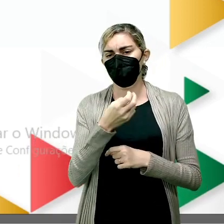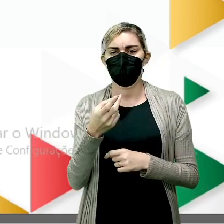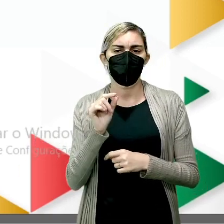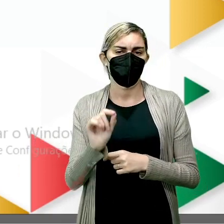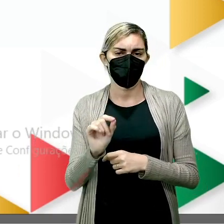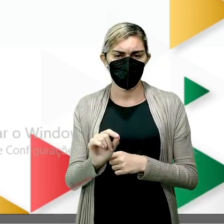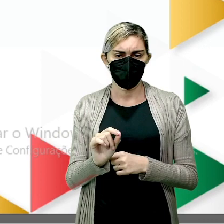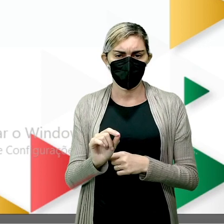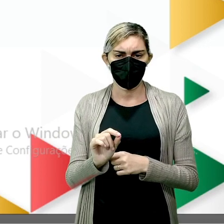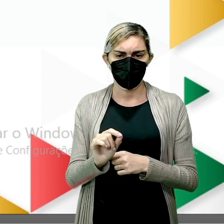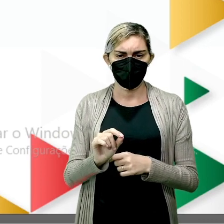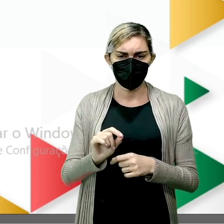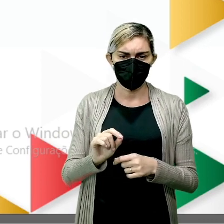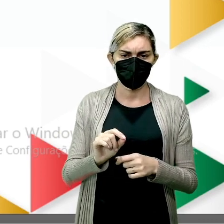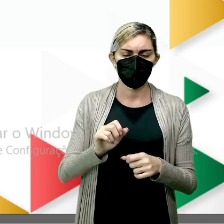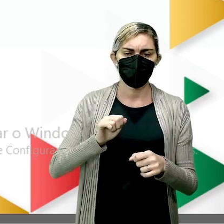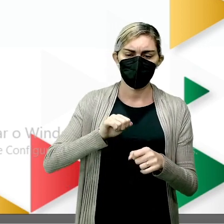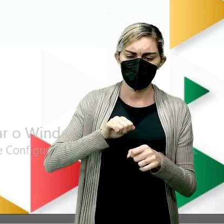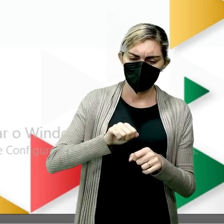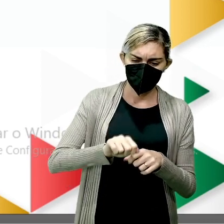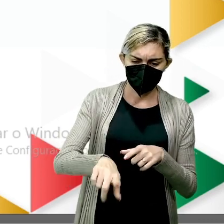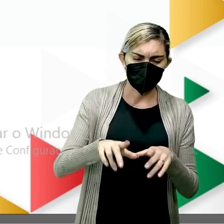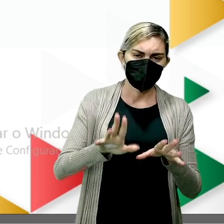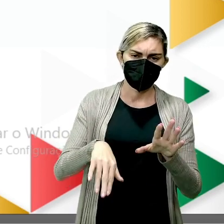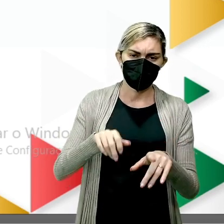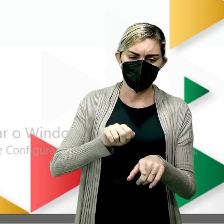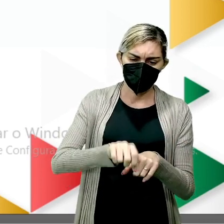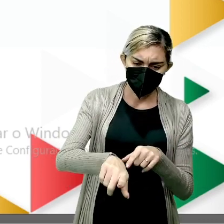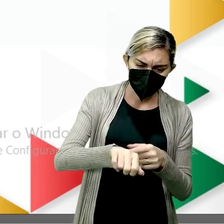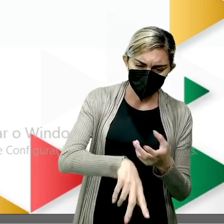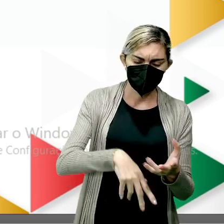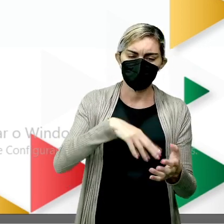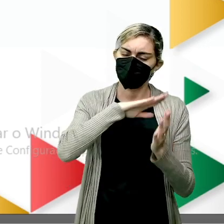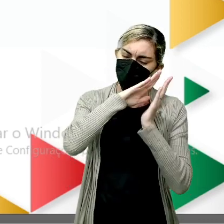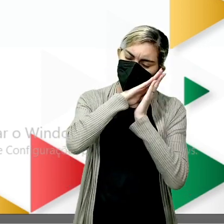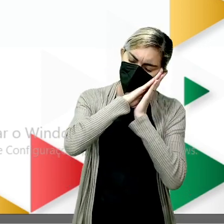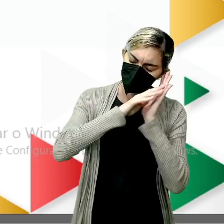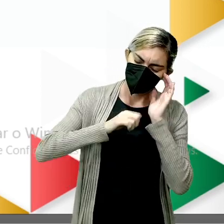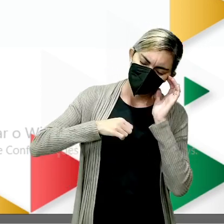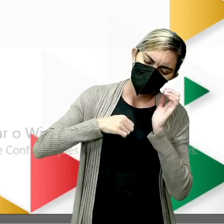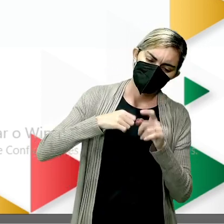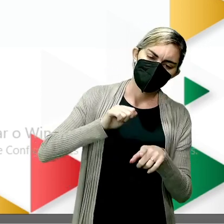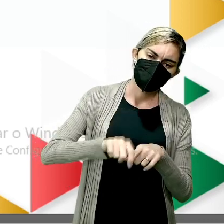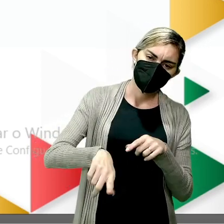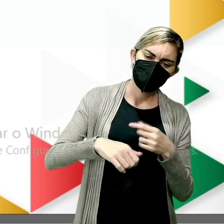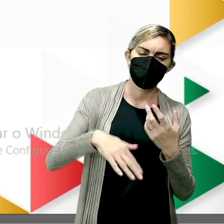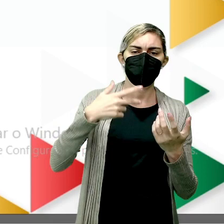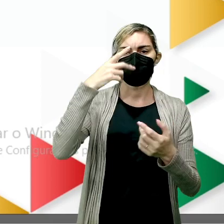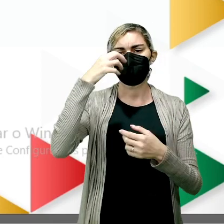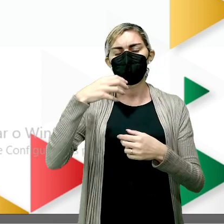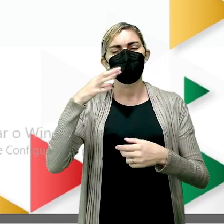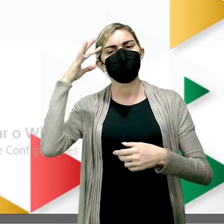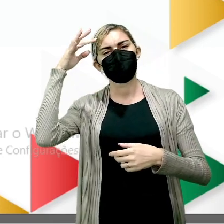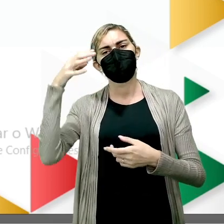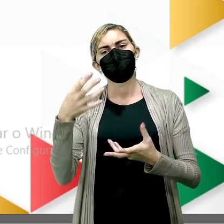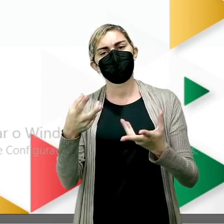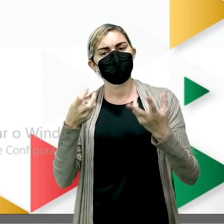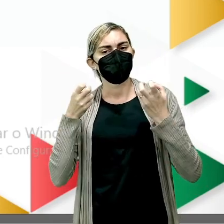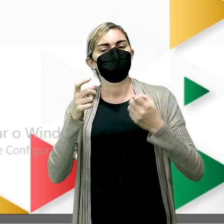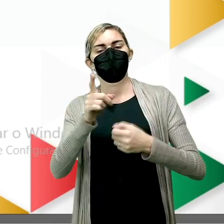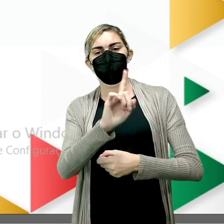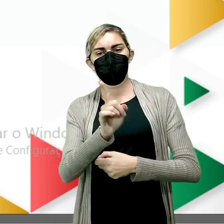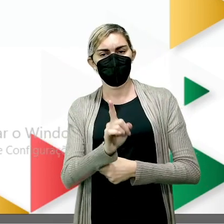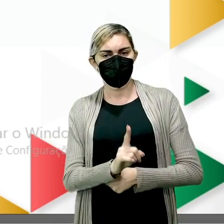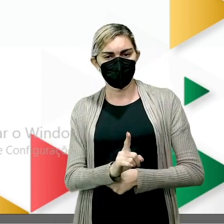a ejaculação involuntária durante o sono. A pubarca masculina, que é justamente o crescimento dos